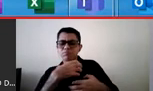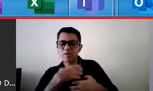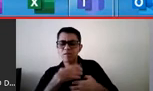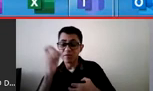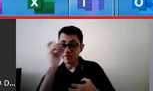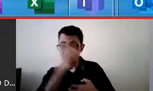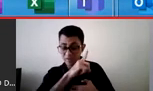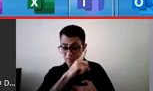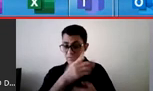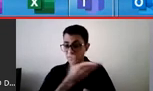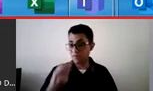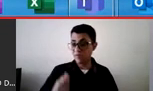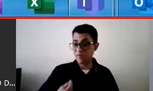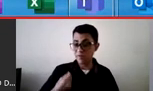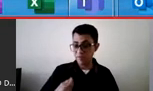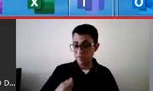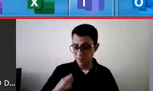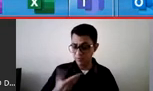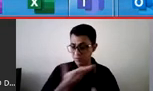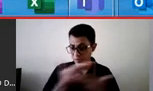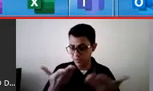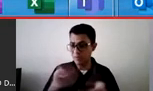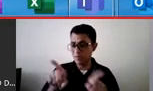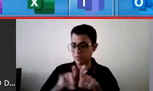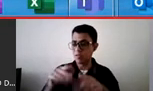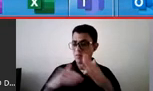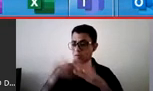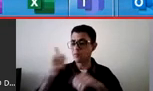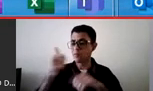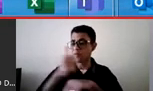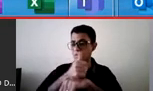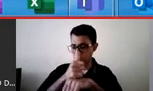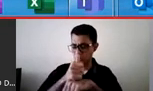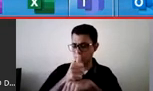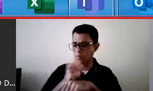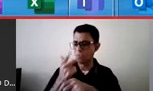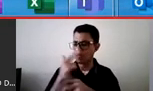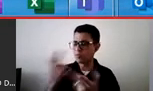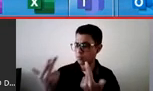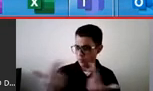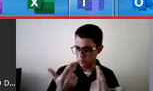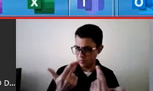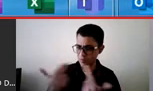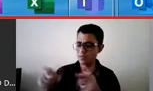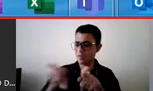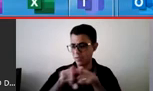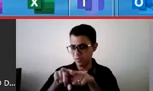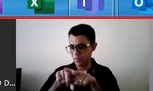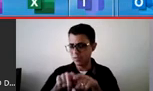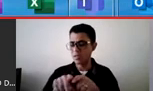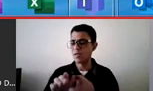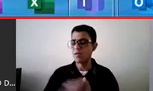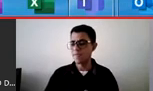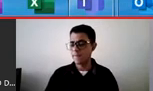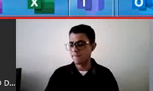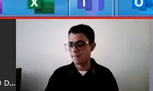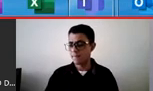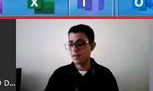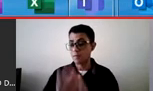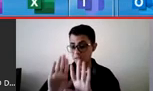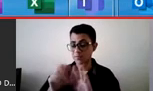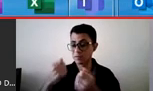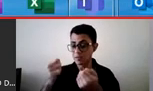eu estou vivenciando, como vocês, colegas, devem estar vivenciando coisas até parecidas com isso, com esse meu relato, mas a gente